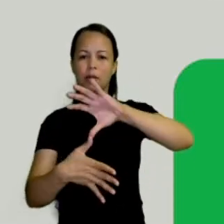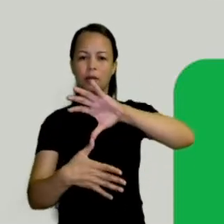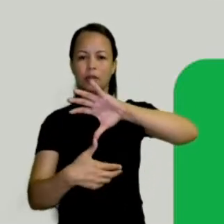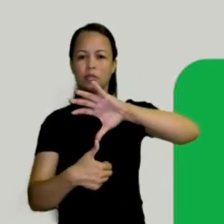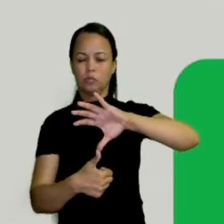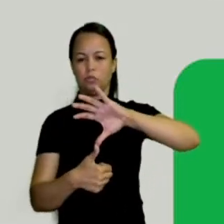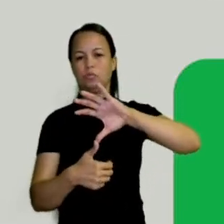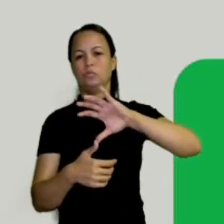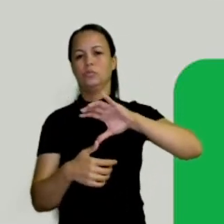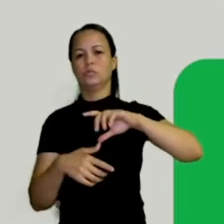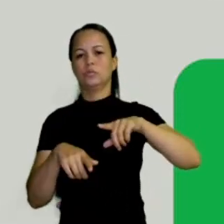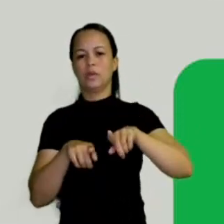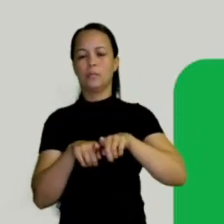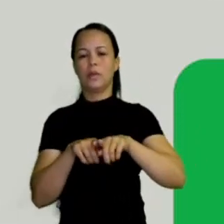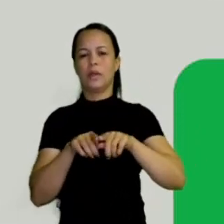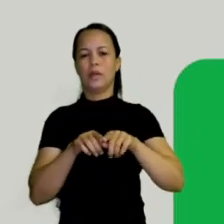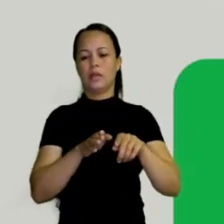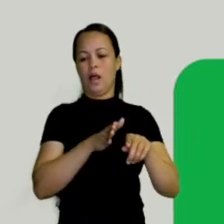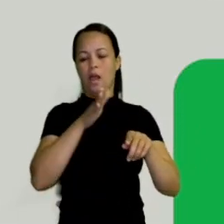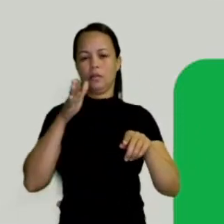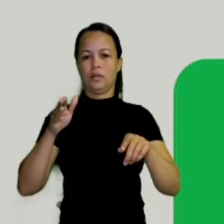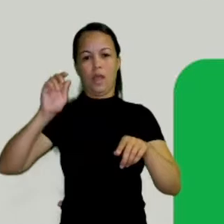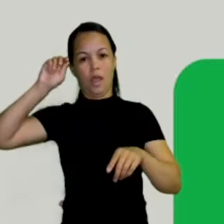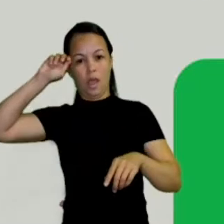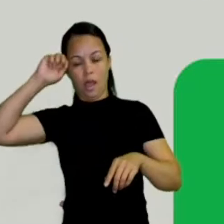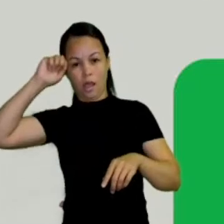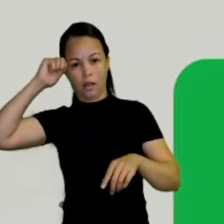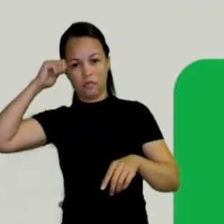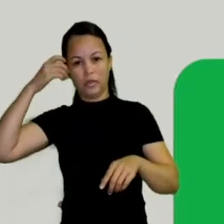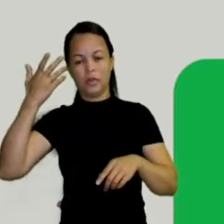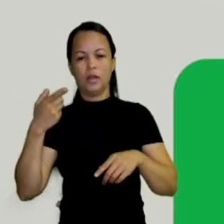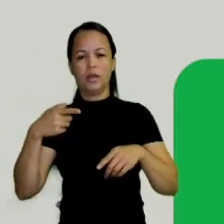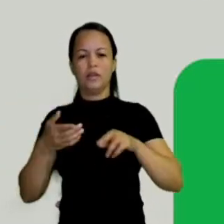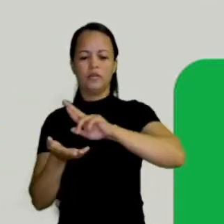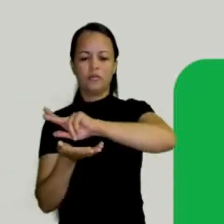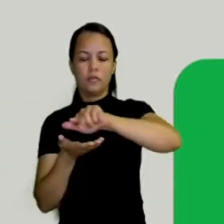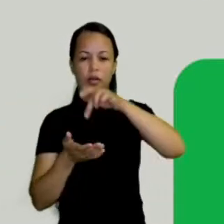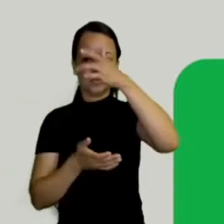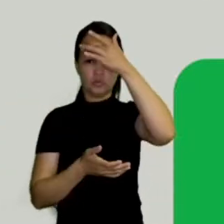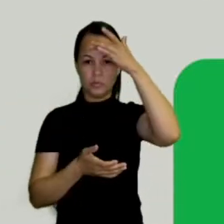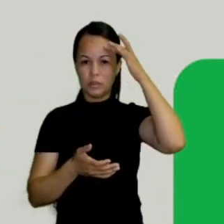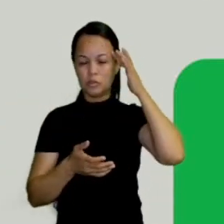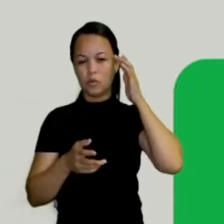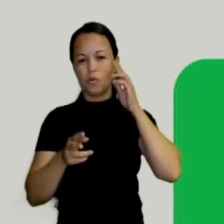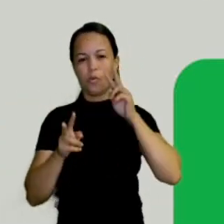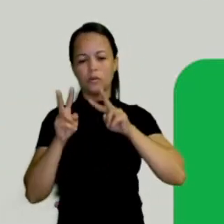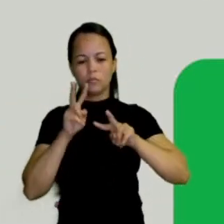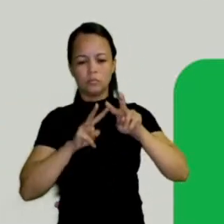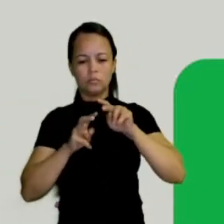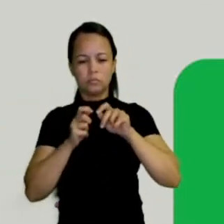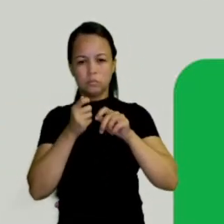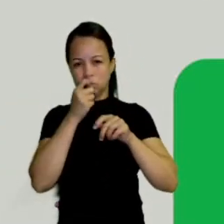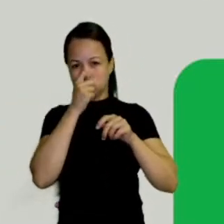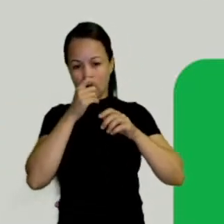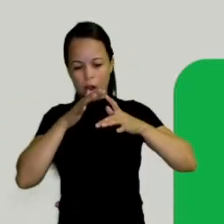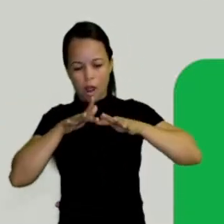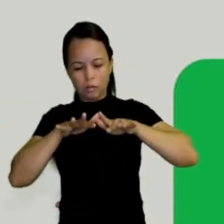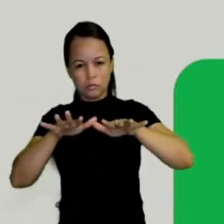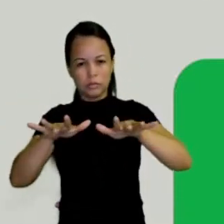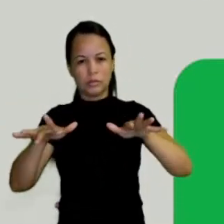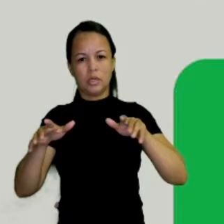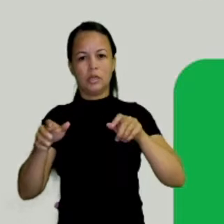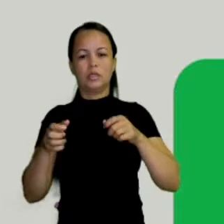a América do Sul, do lado tem a África, e muitas pessoas, vocês podem analisar, ó, o tráfico era muito intenso, essas